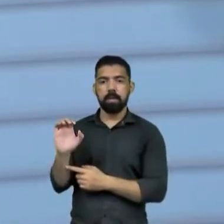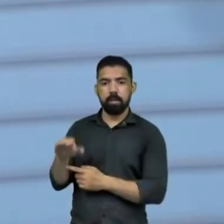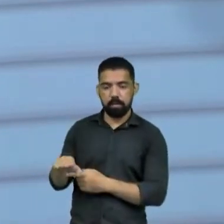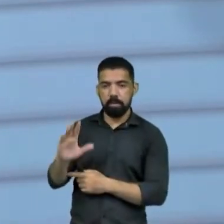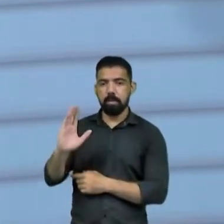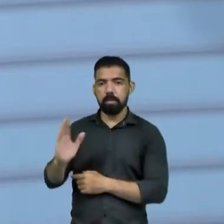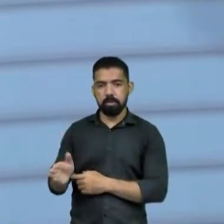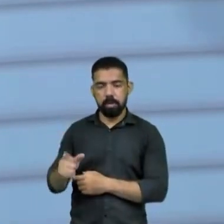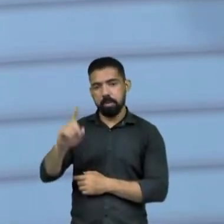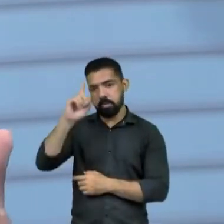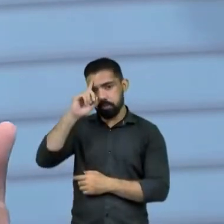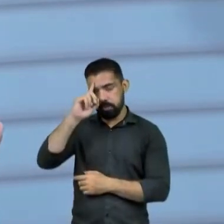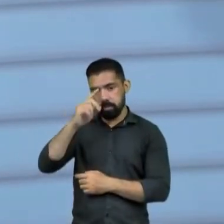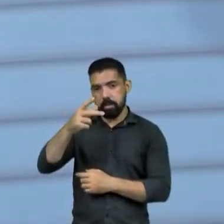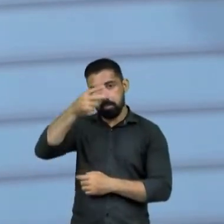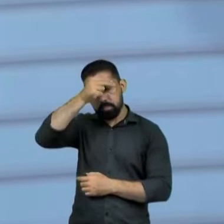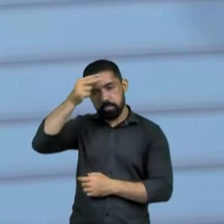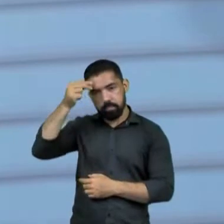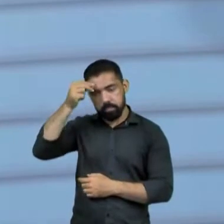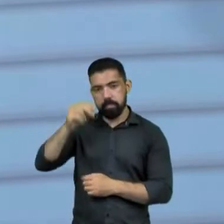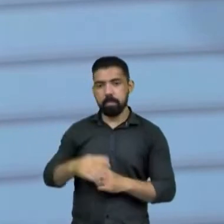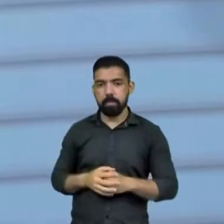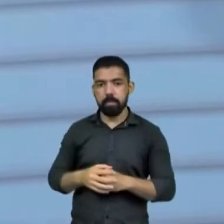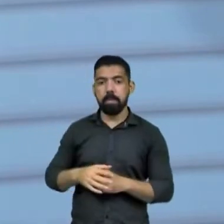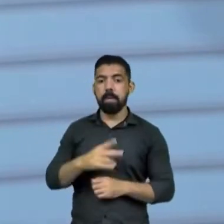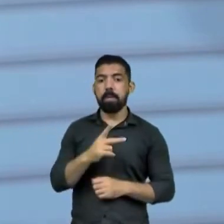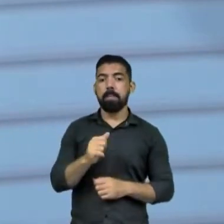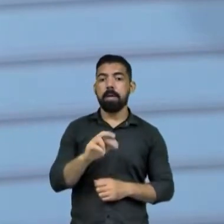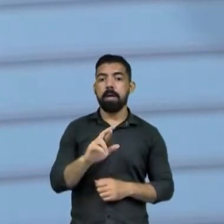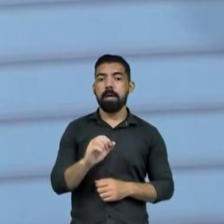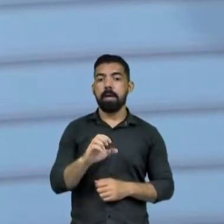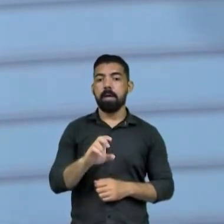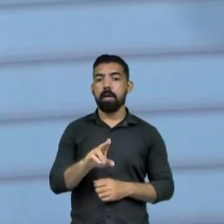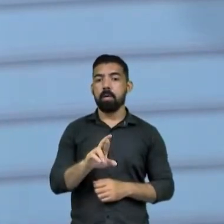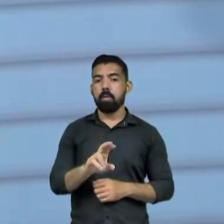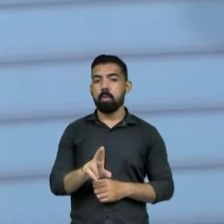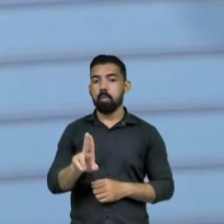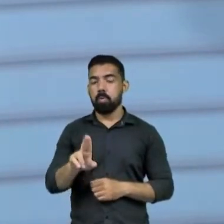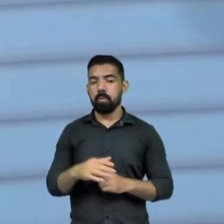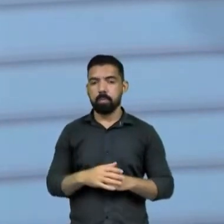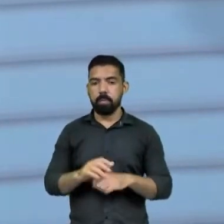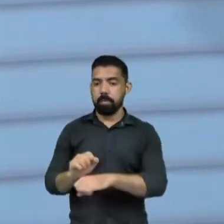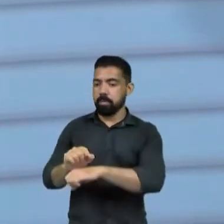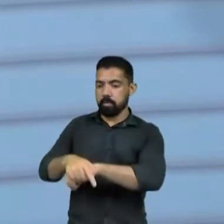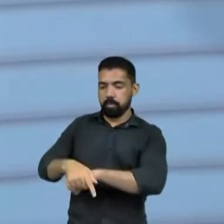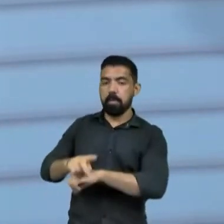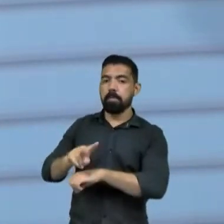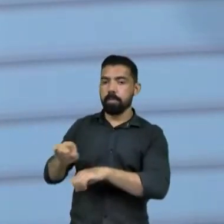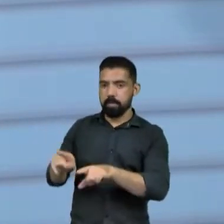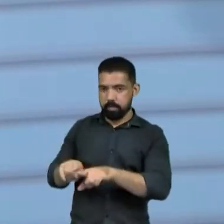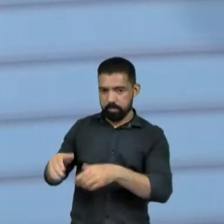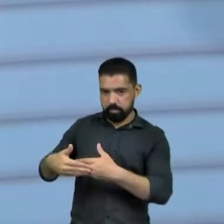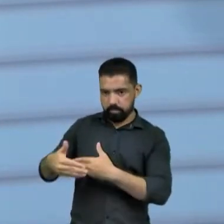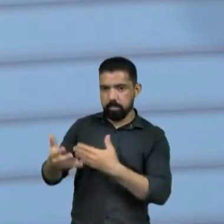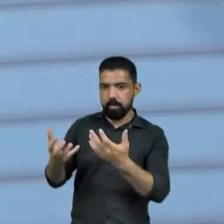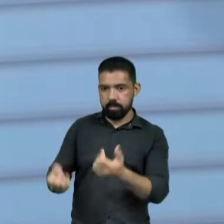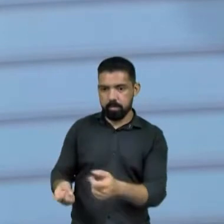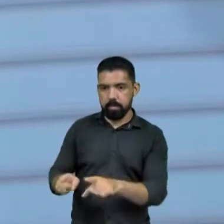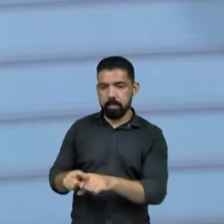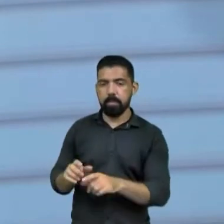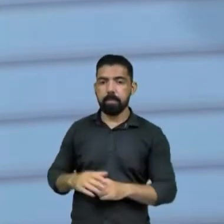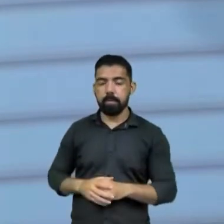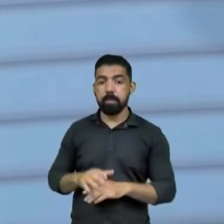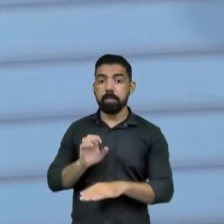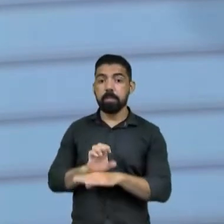colocou como dia Municipal Paracuru já colocou como dia Municipal agora que xad vai colocar como dia Municipal oração da madrugada então o Estado do